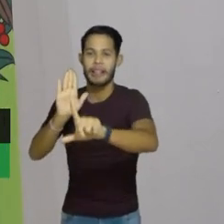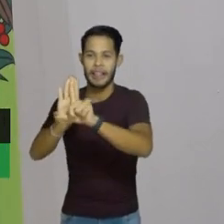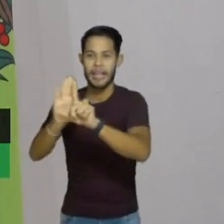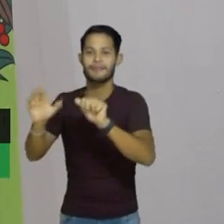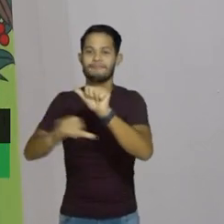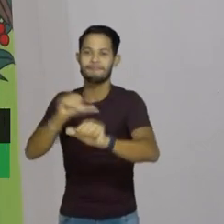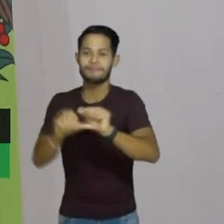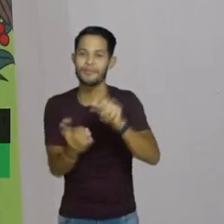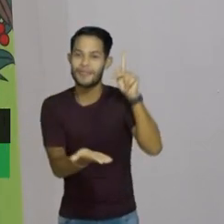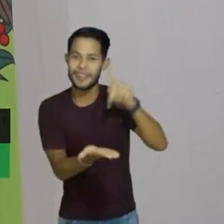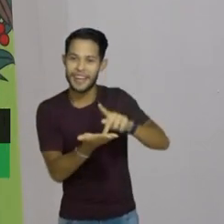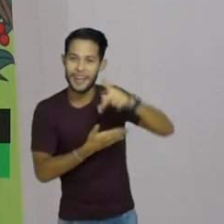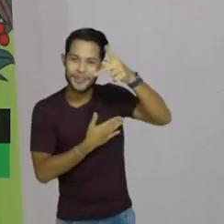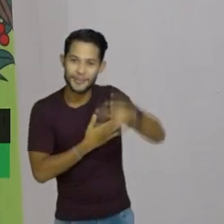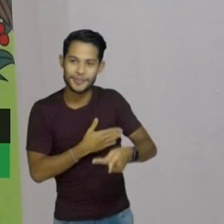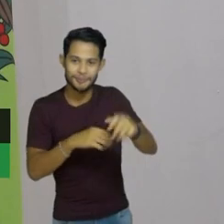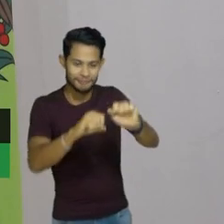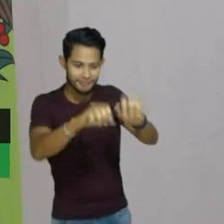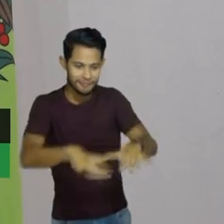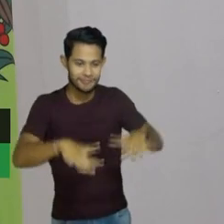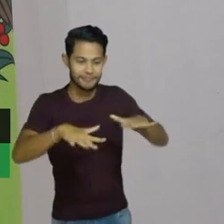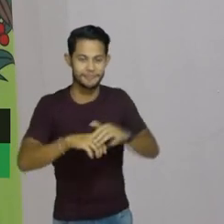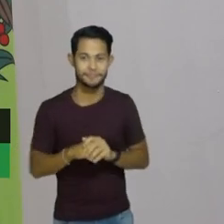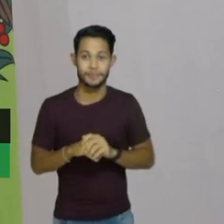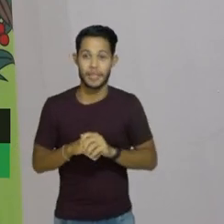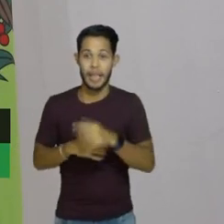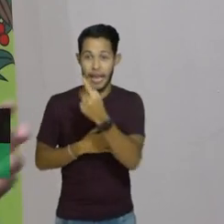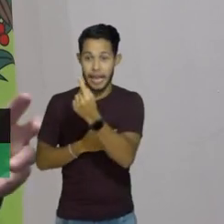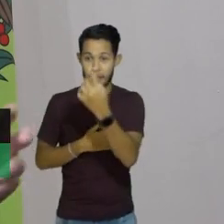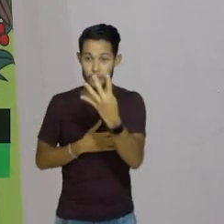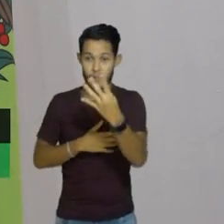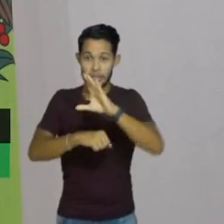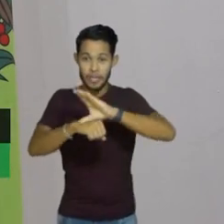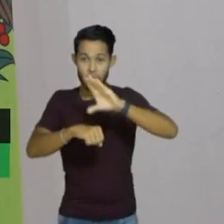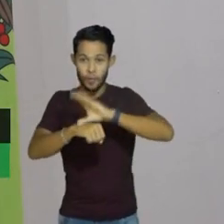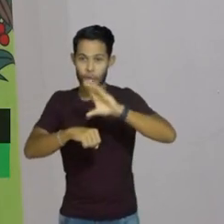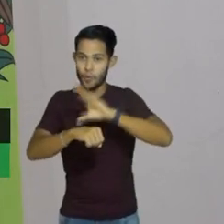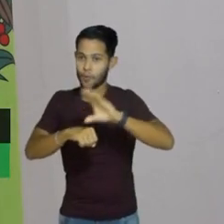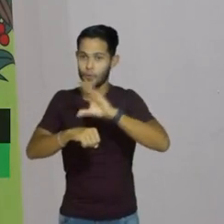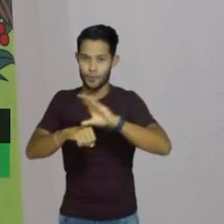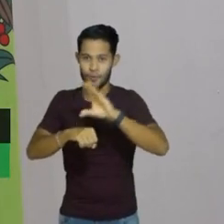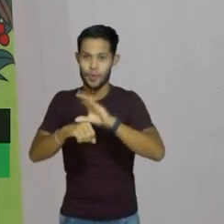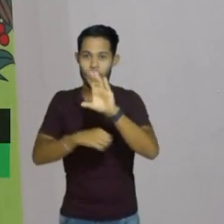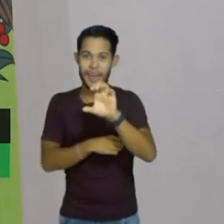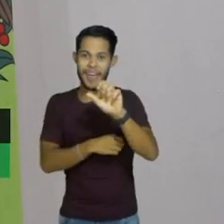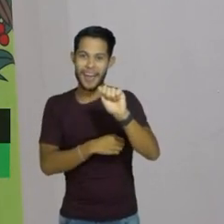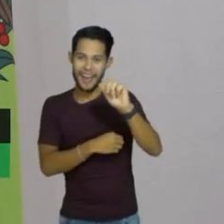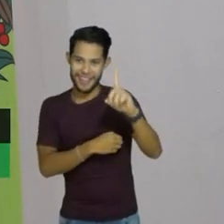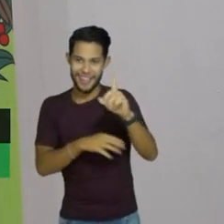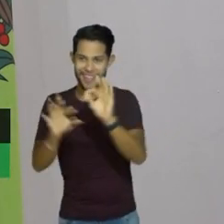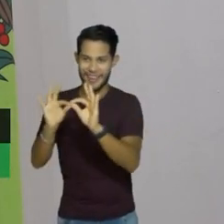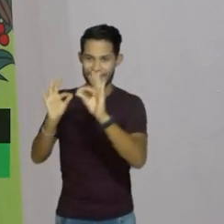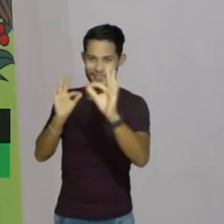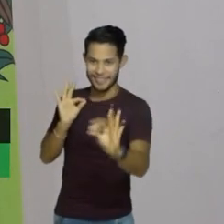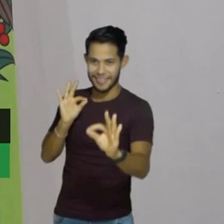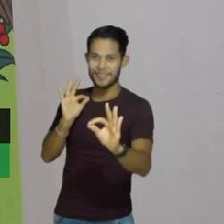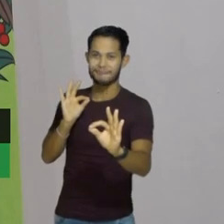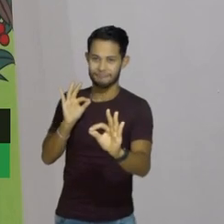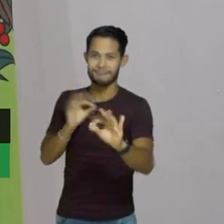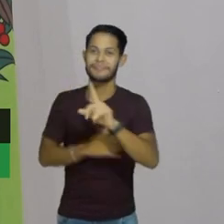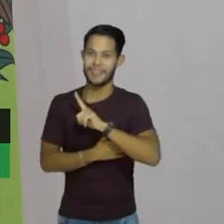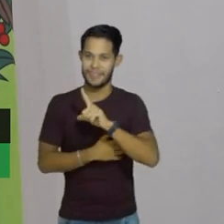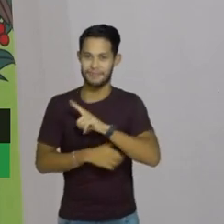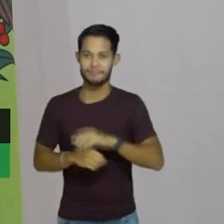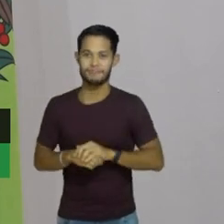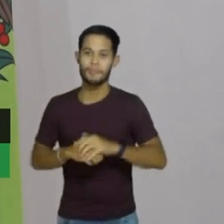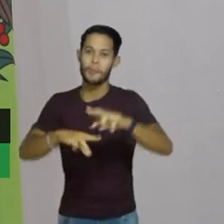Parlamento. 14 cursos ofertados na modalidade EAD, e tantos outros aspectos que poderíamos enaltecer. Portanto, trago aqui o nosso